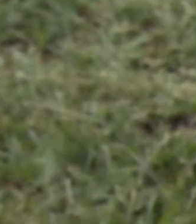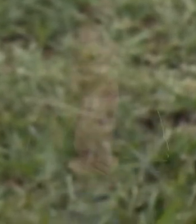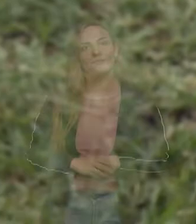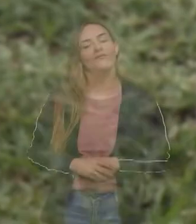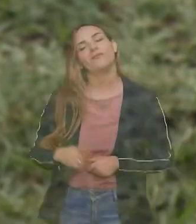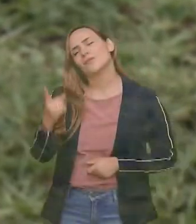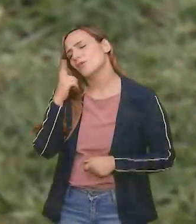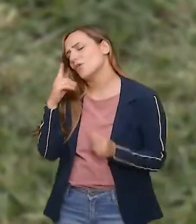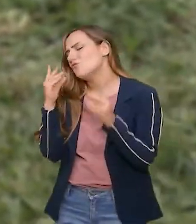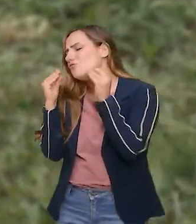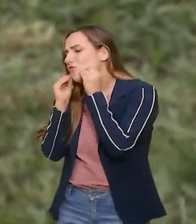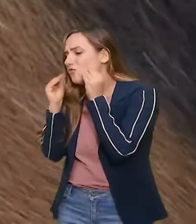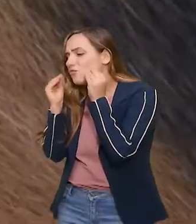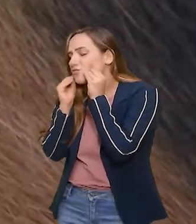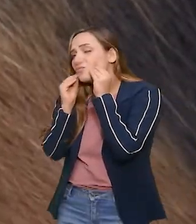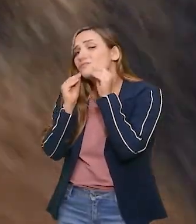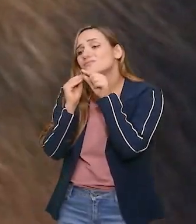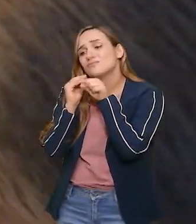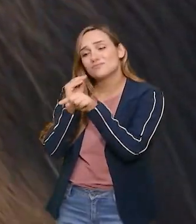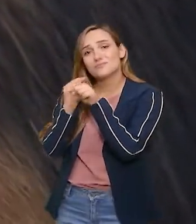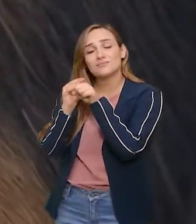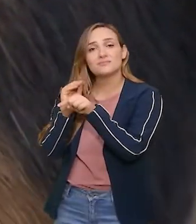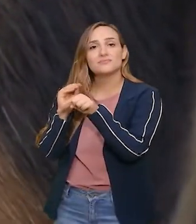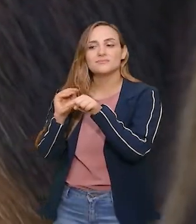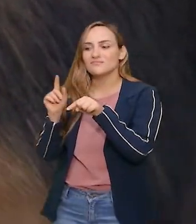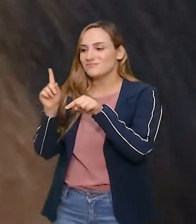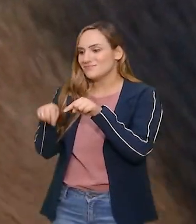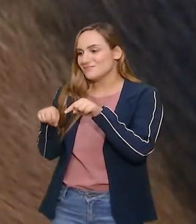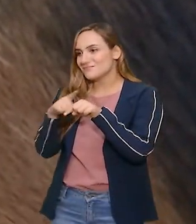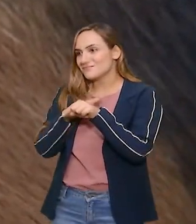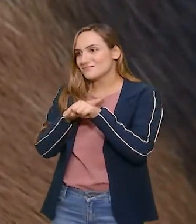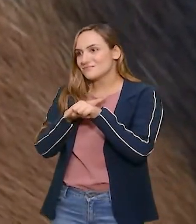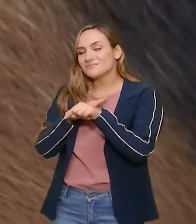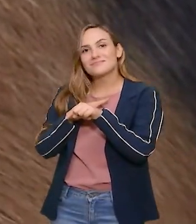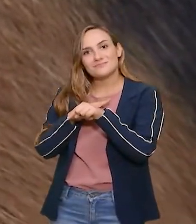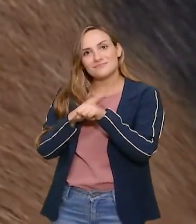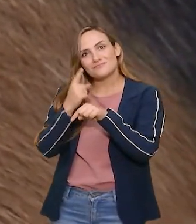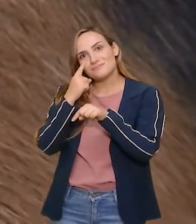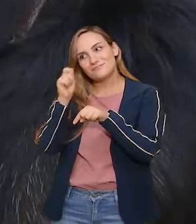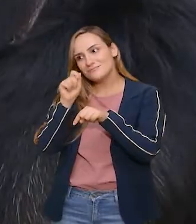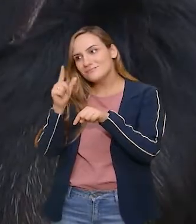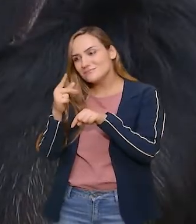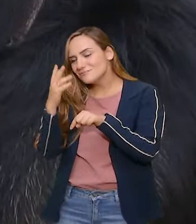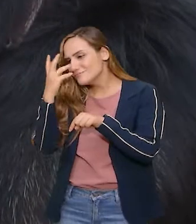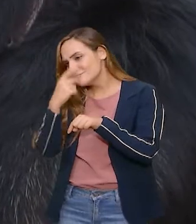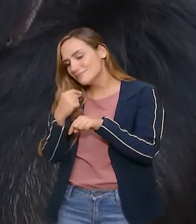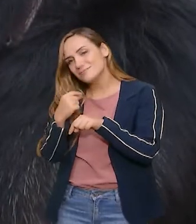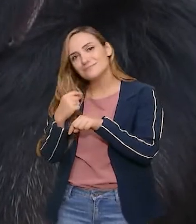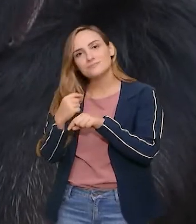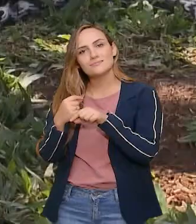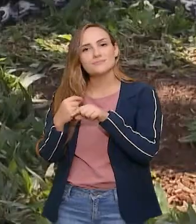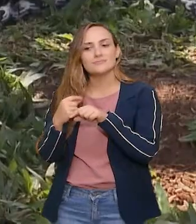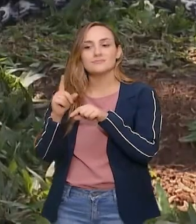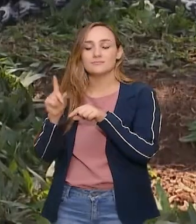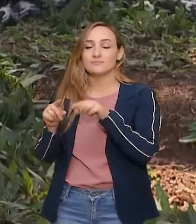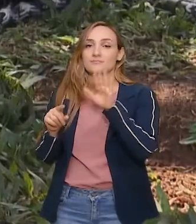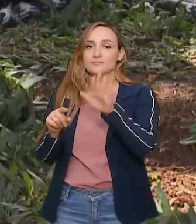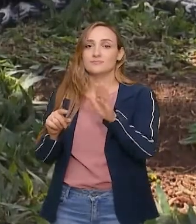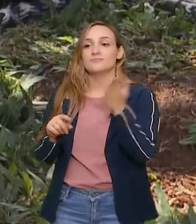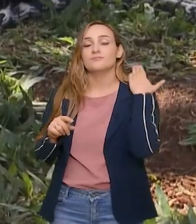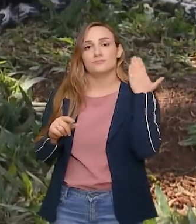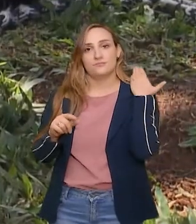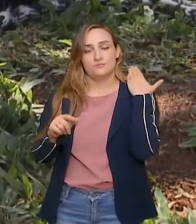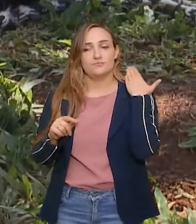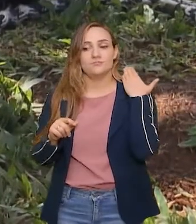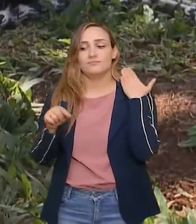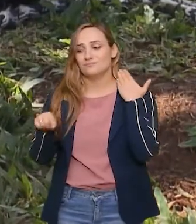Olha só que fofura! O dono desses olhos azuis agora tem nome e eu já te conto qual é. Antes de ganhar